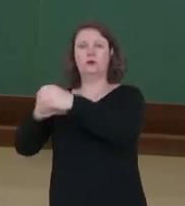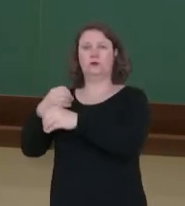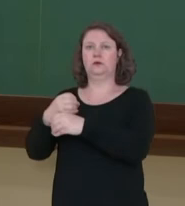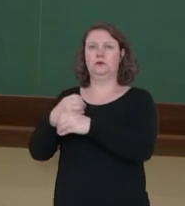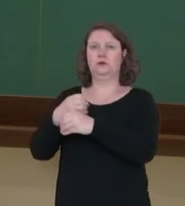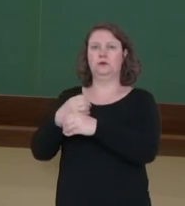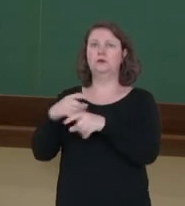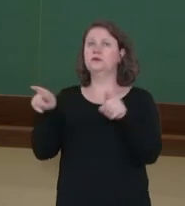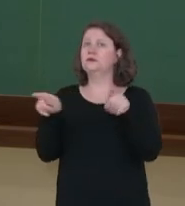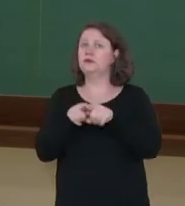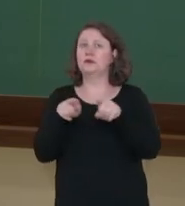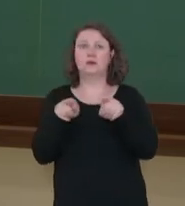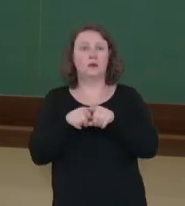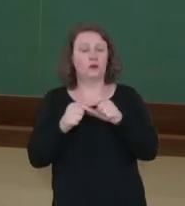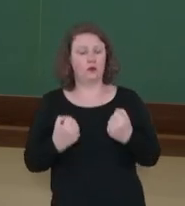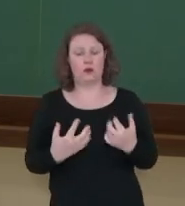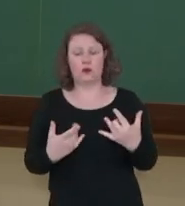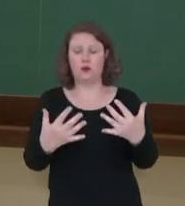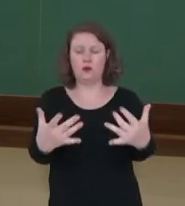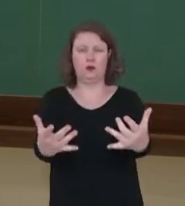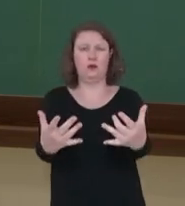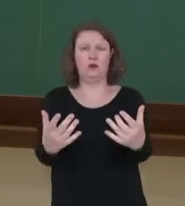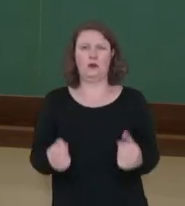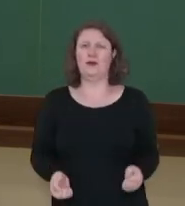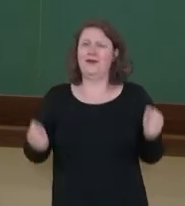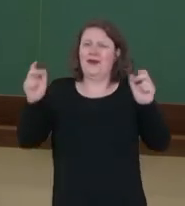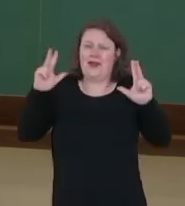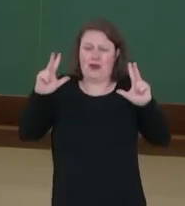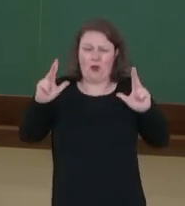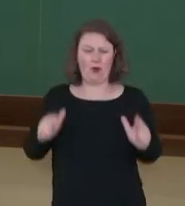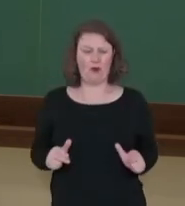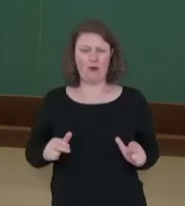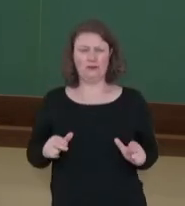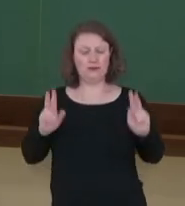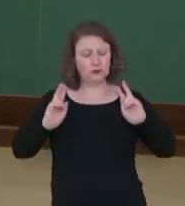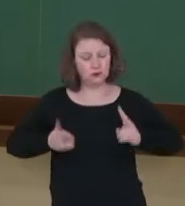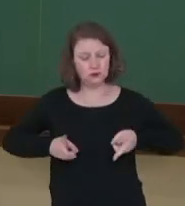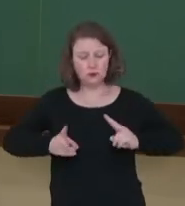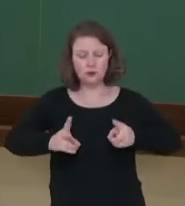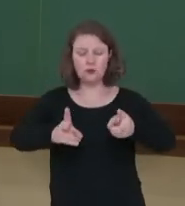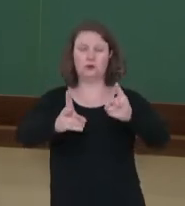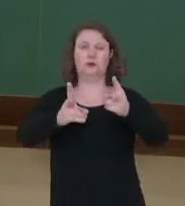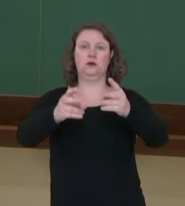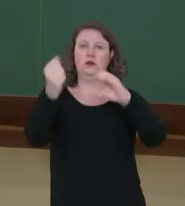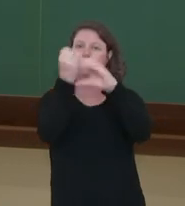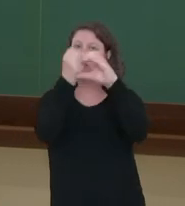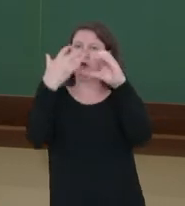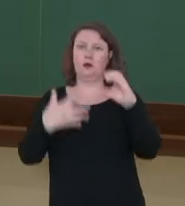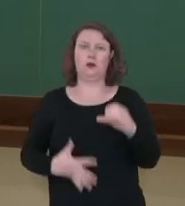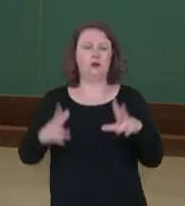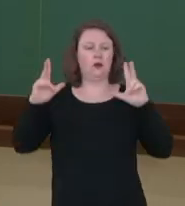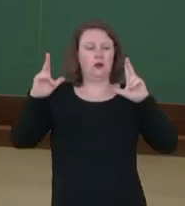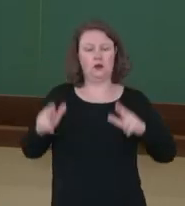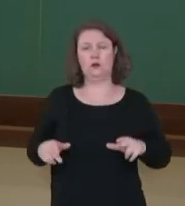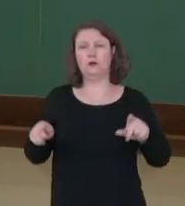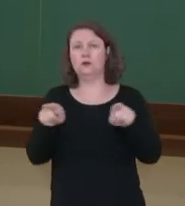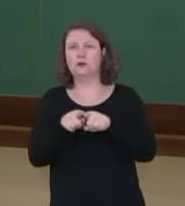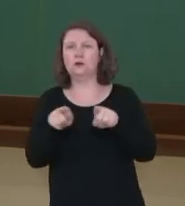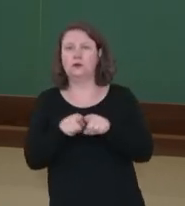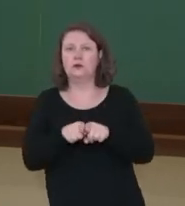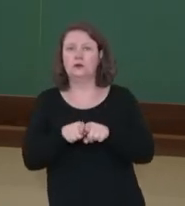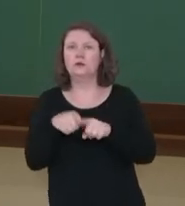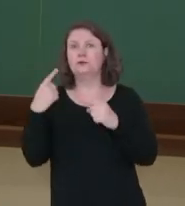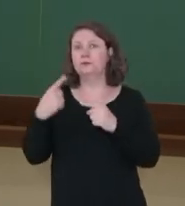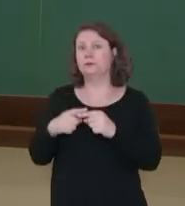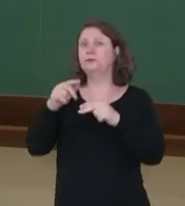os descendentes dela, vão ser exatamente iguais a elas, com as mesmas características. E é por isso que